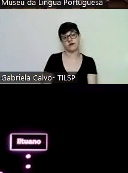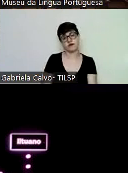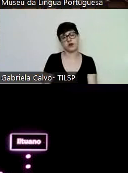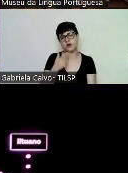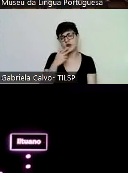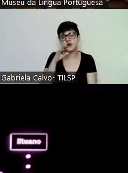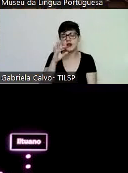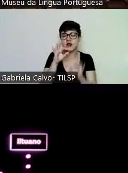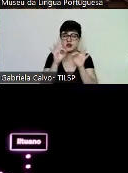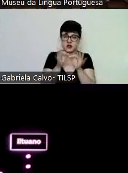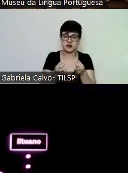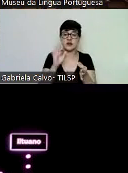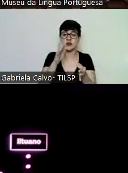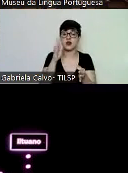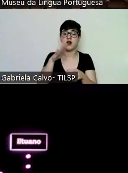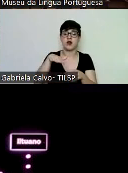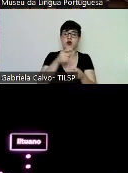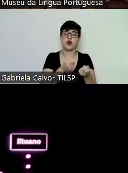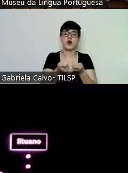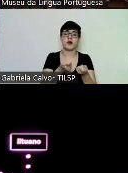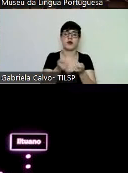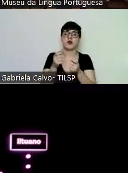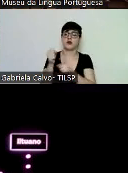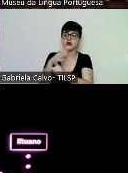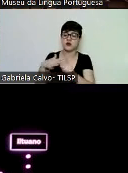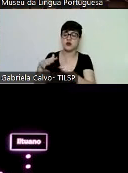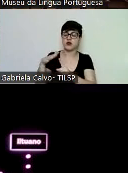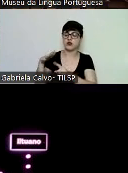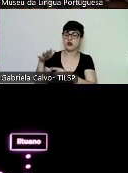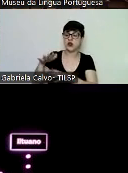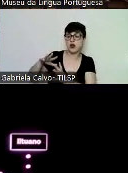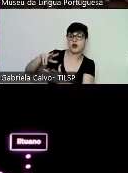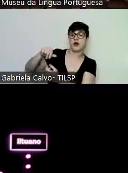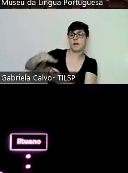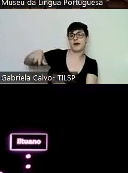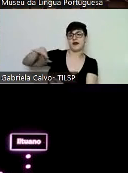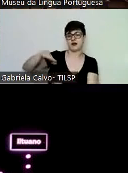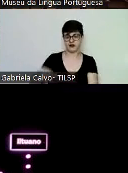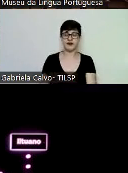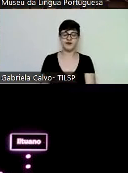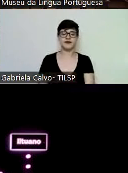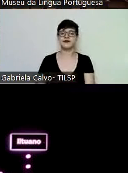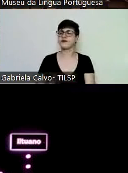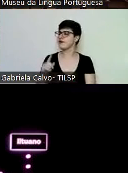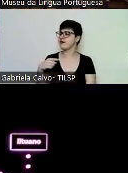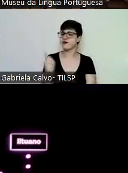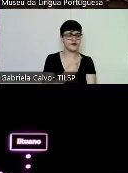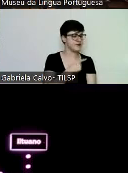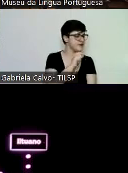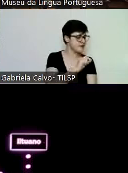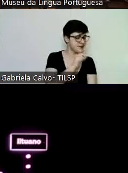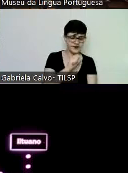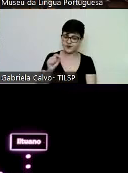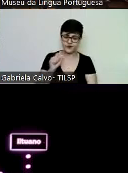Raso mas economicamente socialmente ambientalmente né Então como que a gente garante essa sustentabilidade